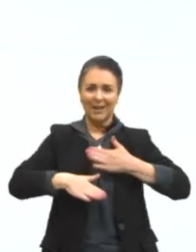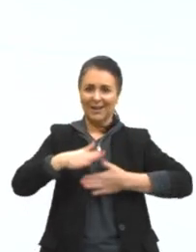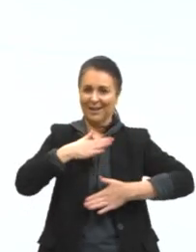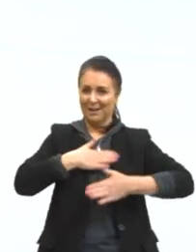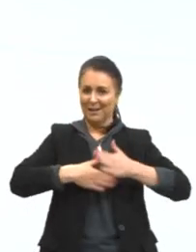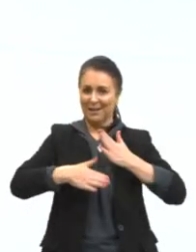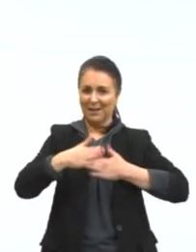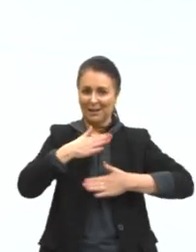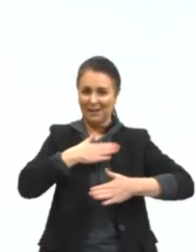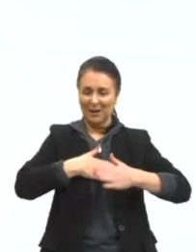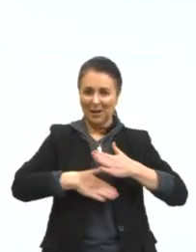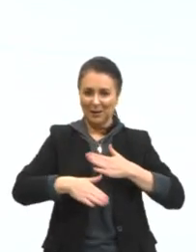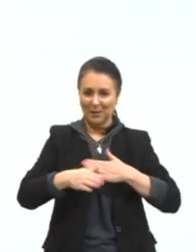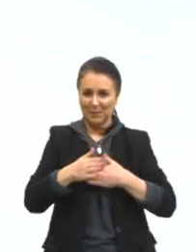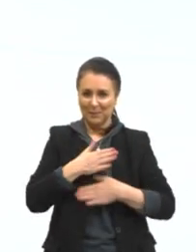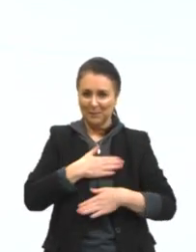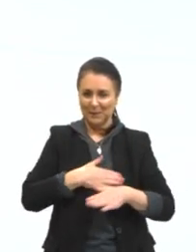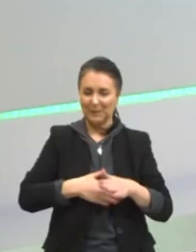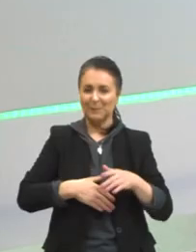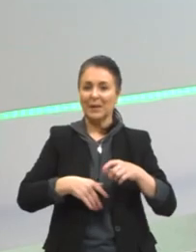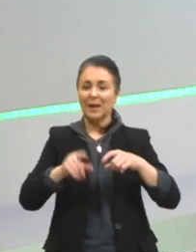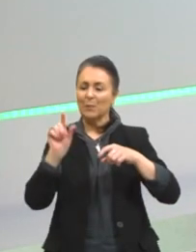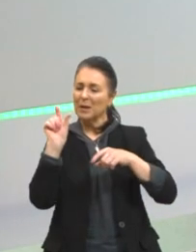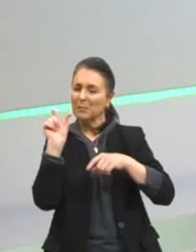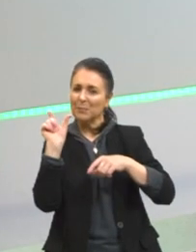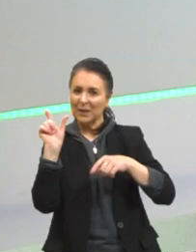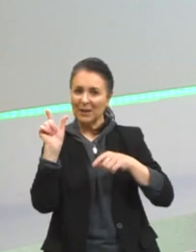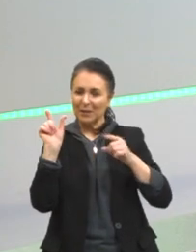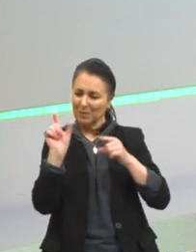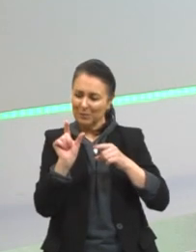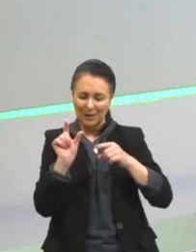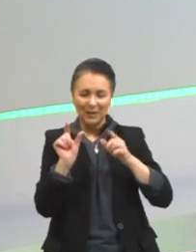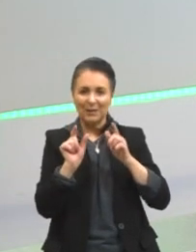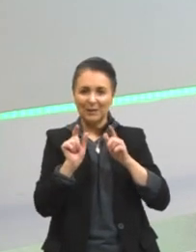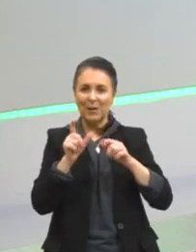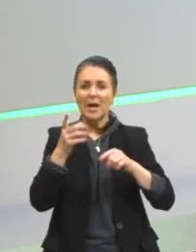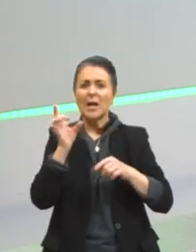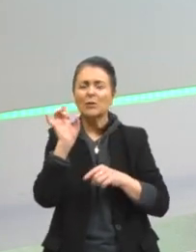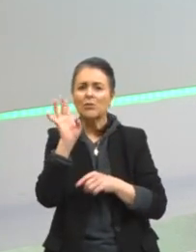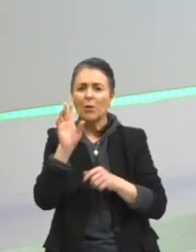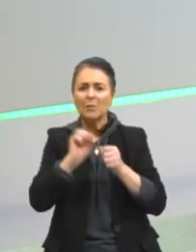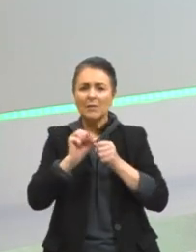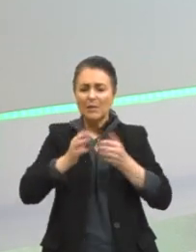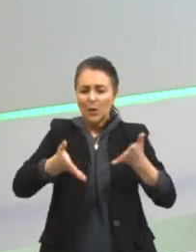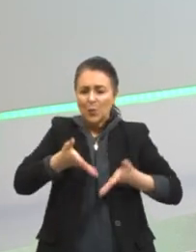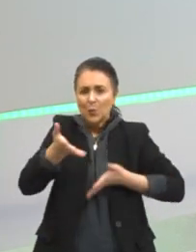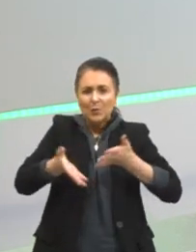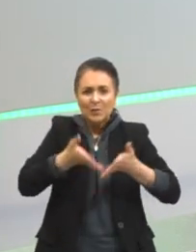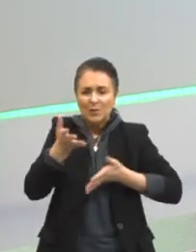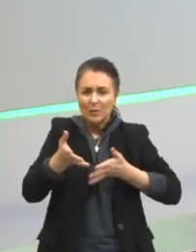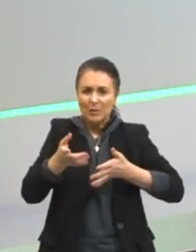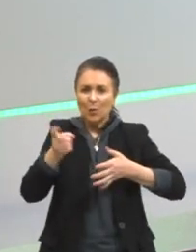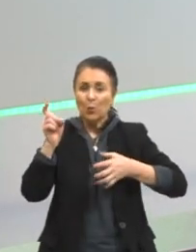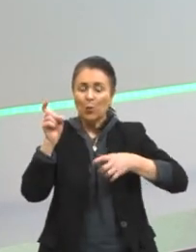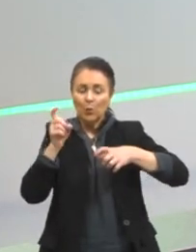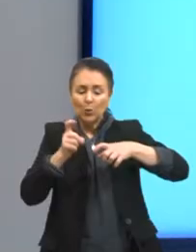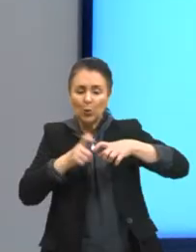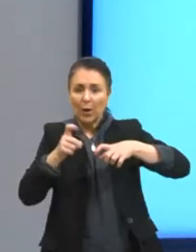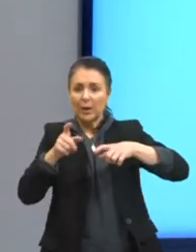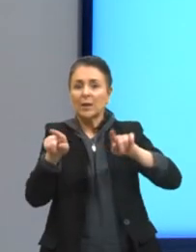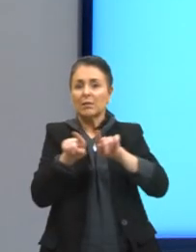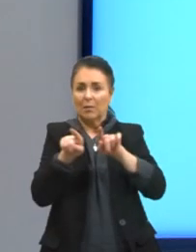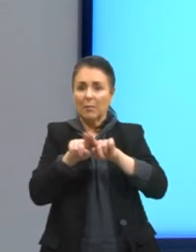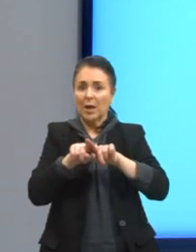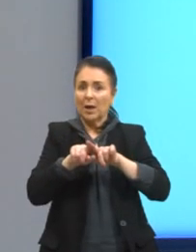é um martelinho bem pequenininho tá ele é só para ser estimulado mesmo tem um toquezinho bem de